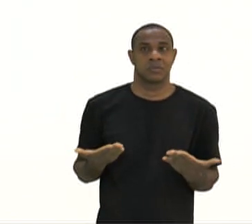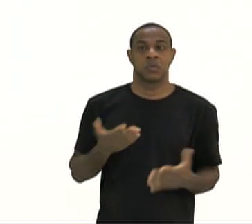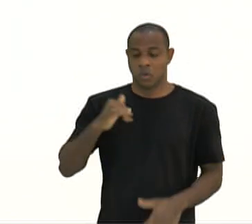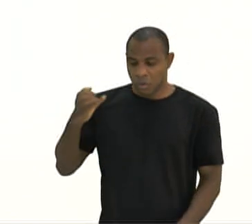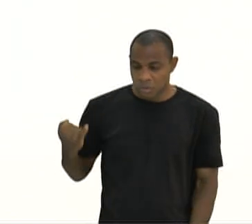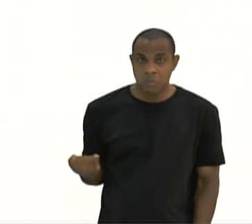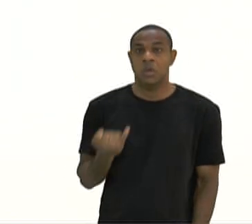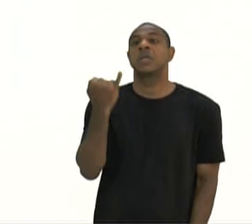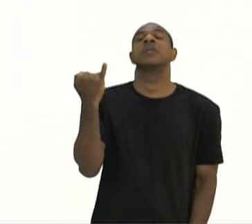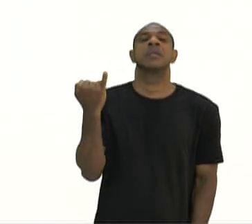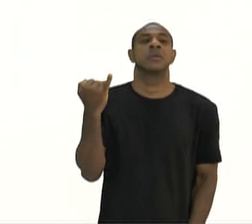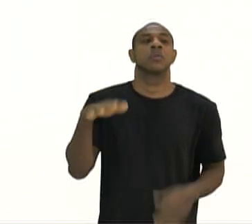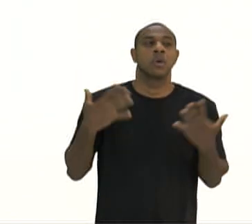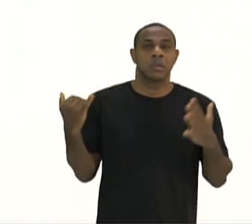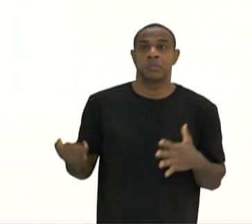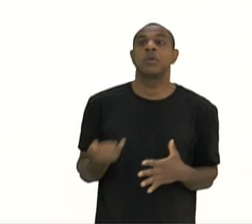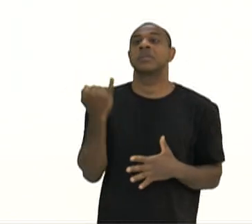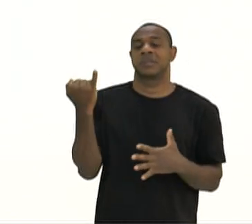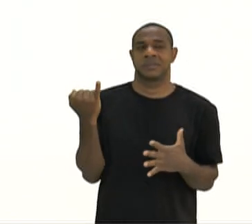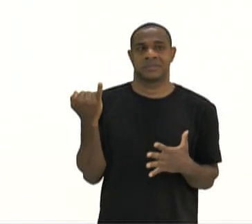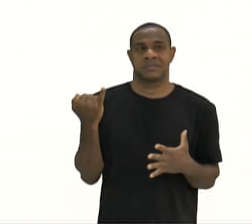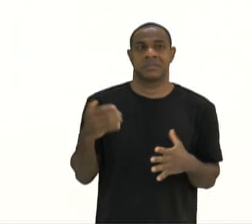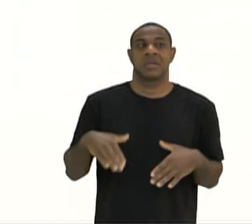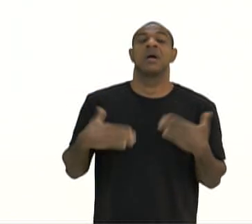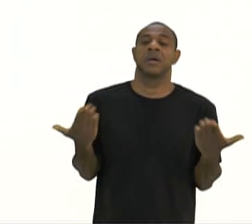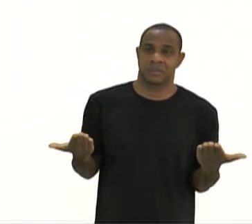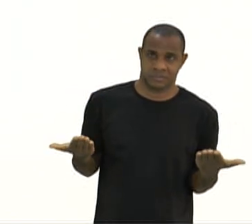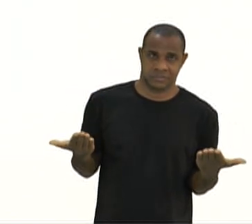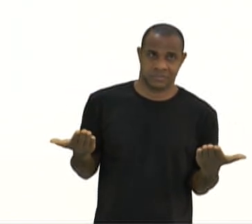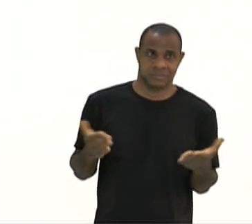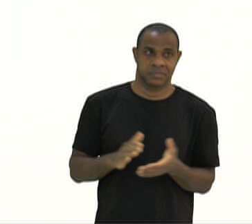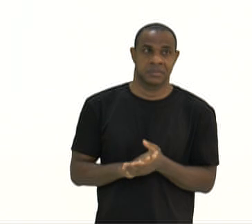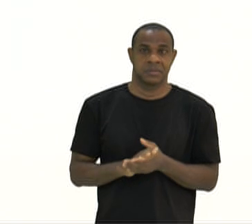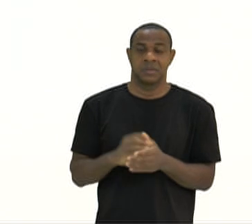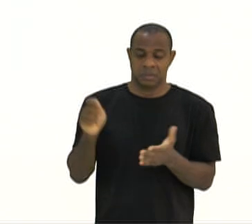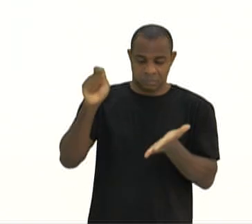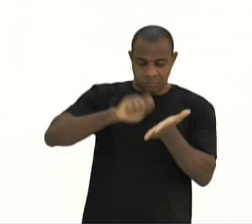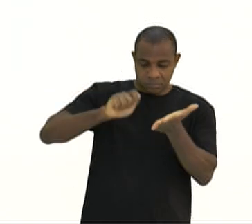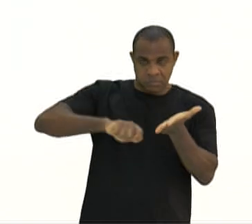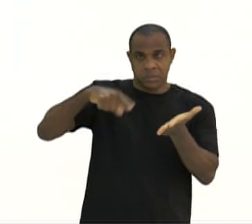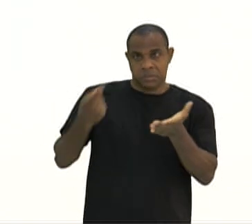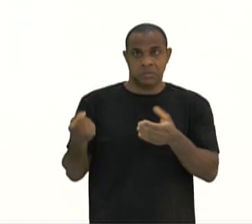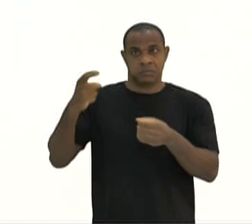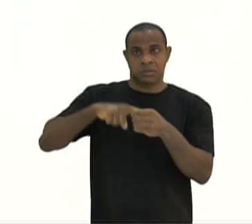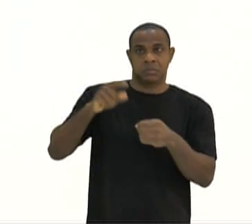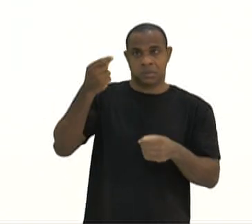Se é metrópole, se é centro regional, se é capital regional. Então, anotem lá e a gente já volta para corrigir.